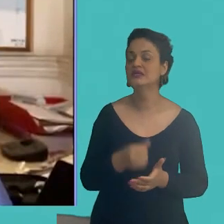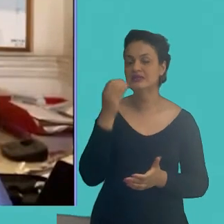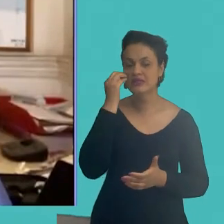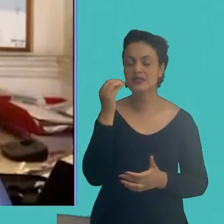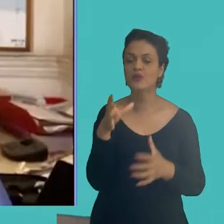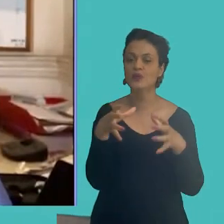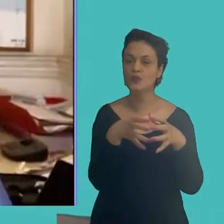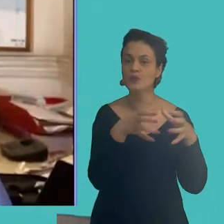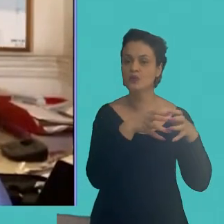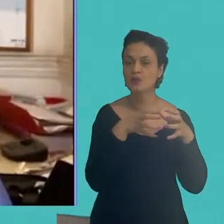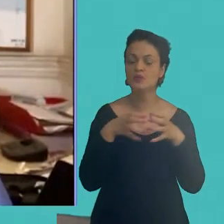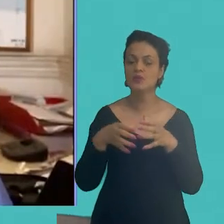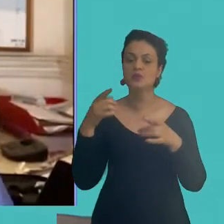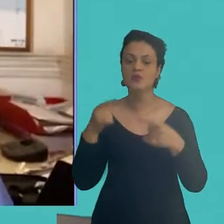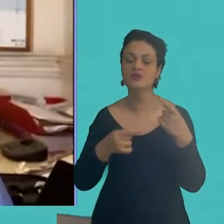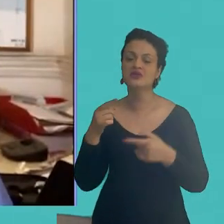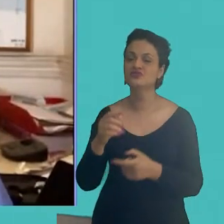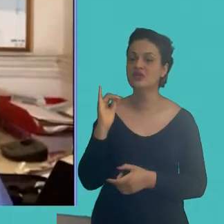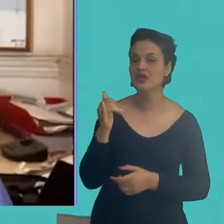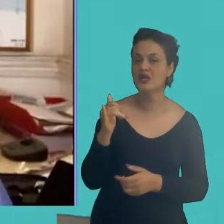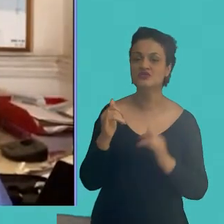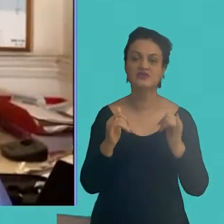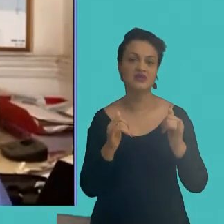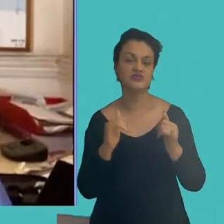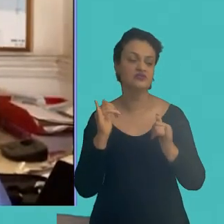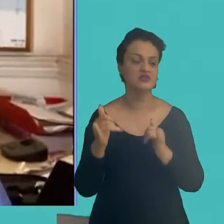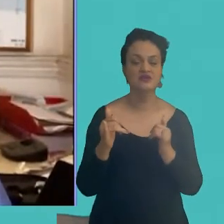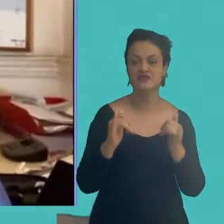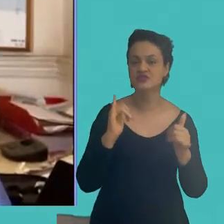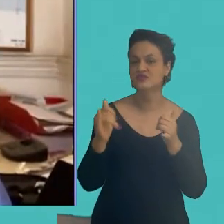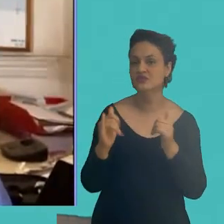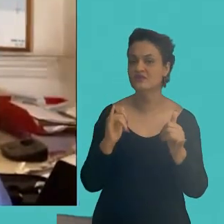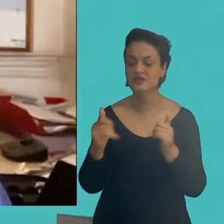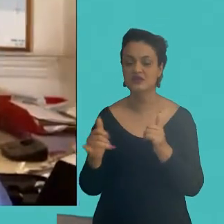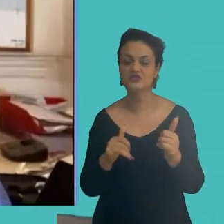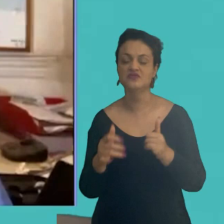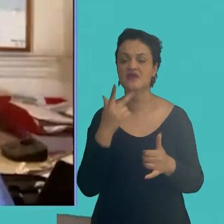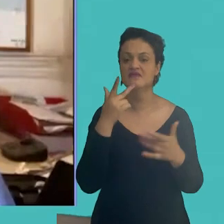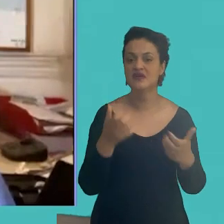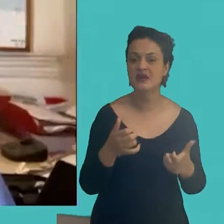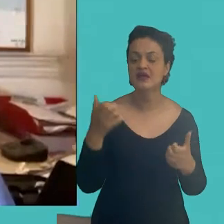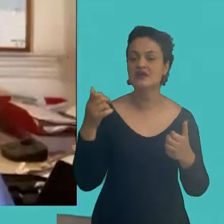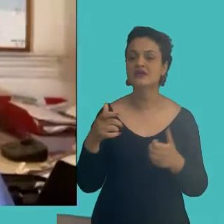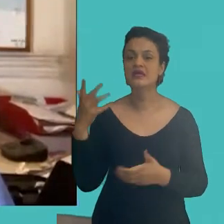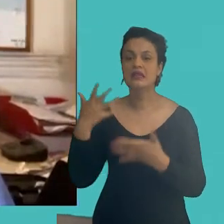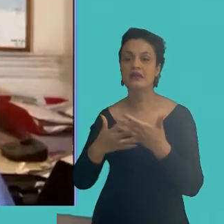de fazer a sua narrativa predominar e impedir que a narrativa do outro prevaleça.